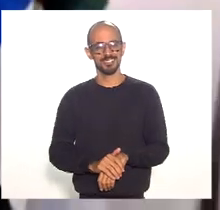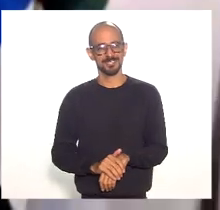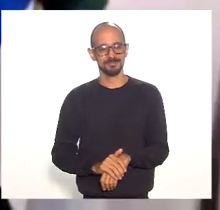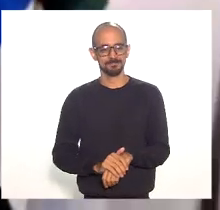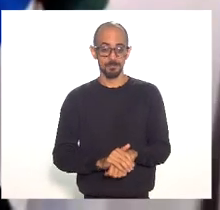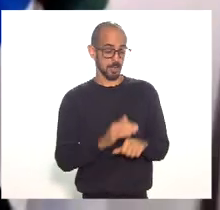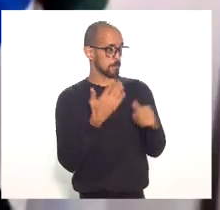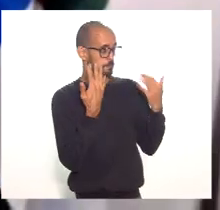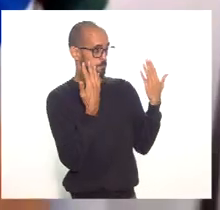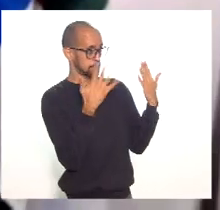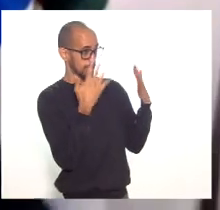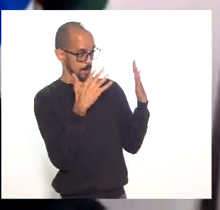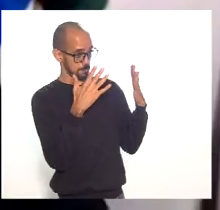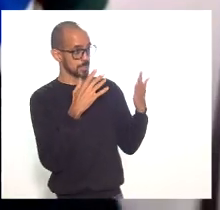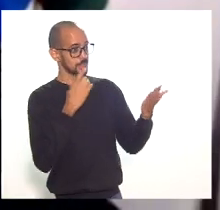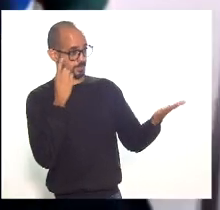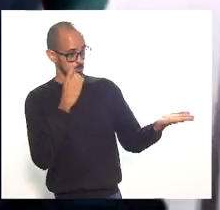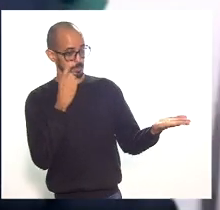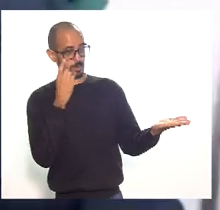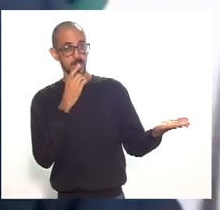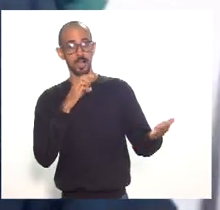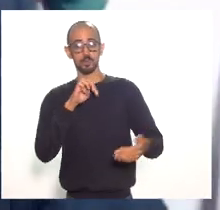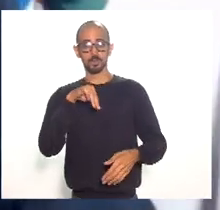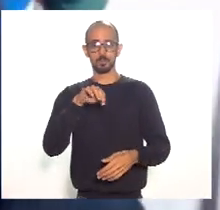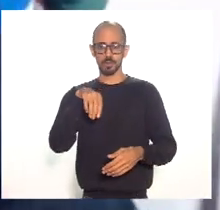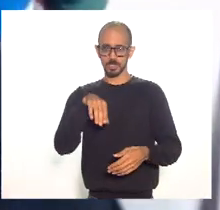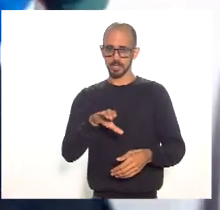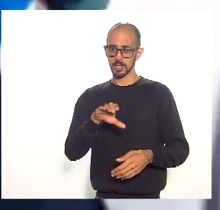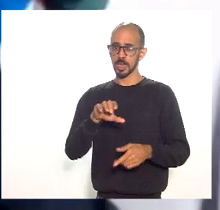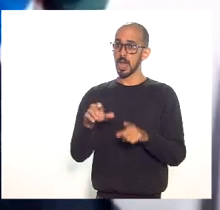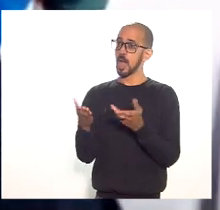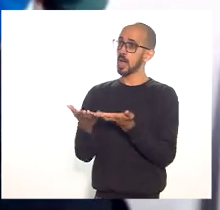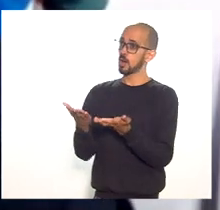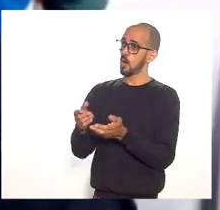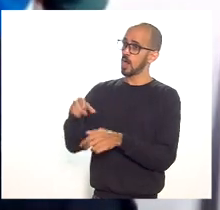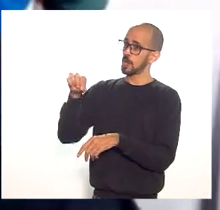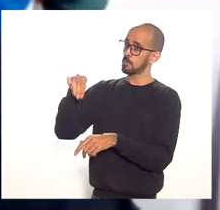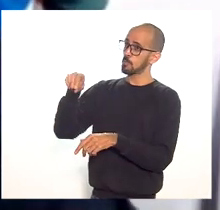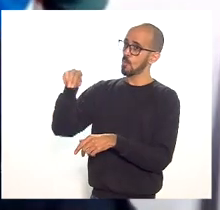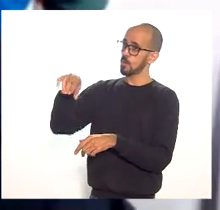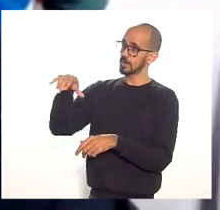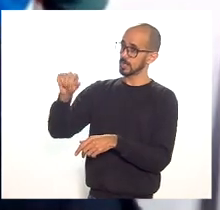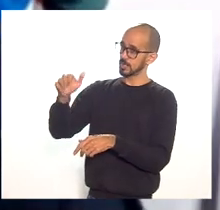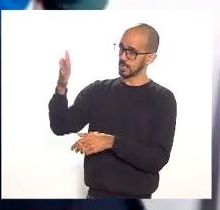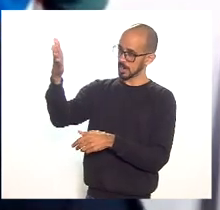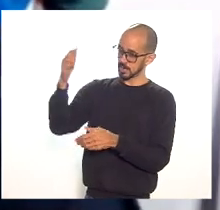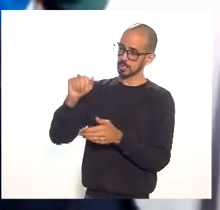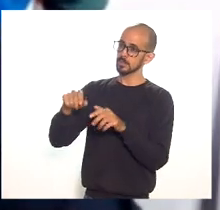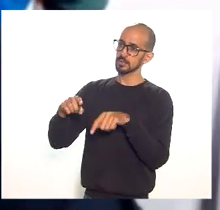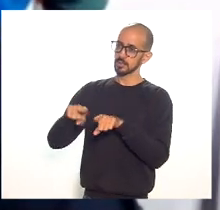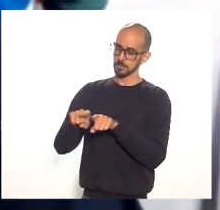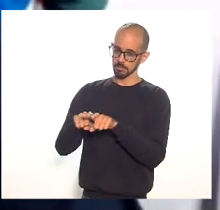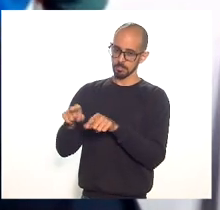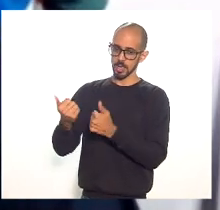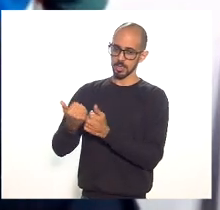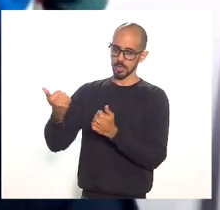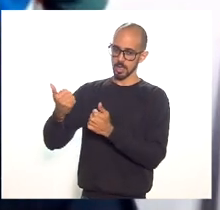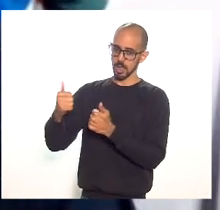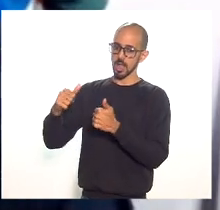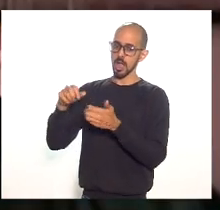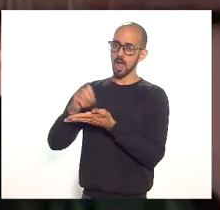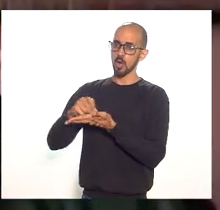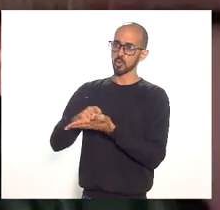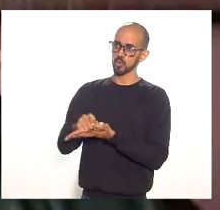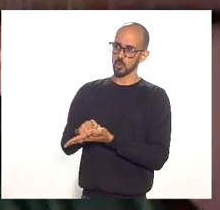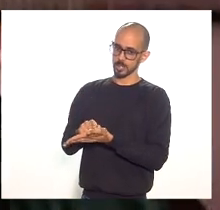Parabéns, deputado Carlos Mink. Com a palavra para discutir, deputada Mônica Francisco, uma das coautoras do projeto.